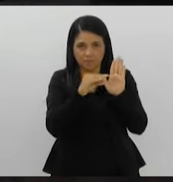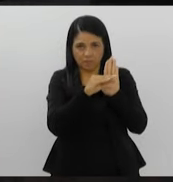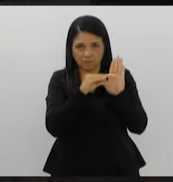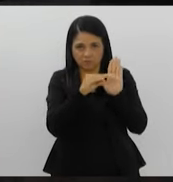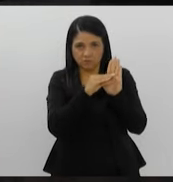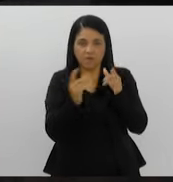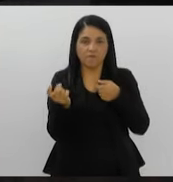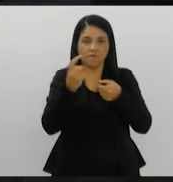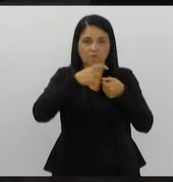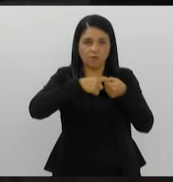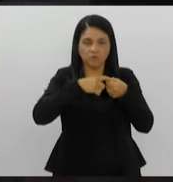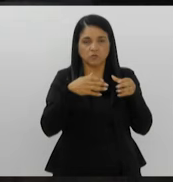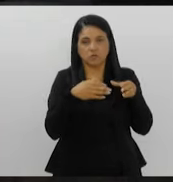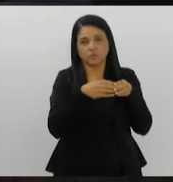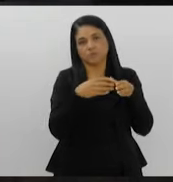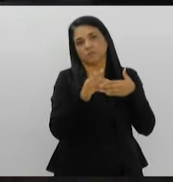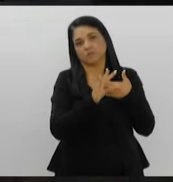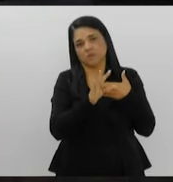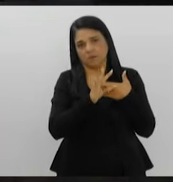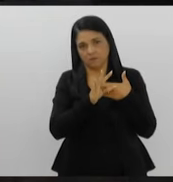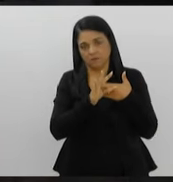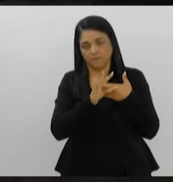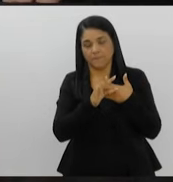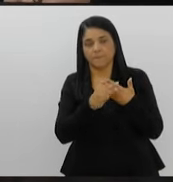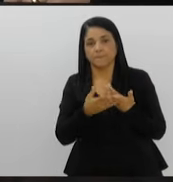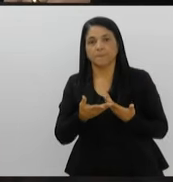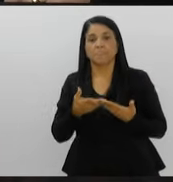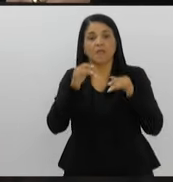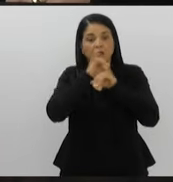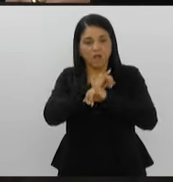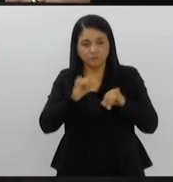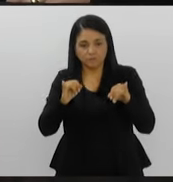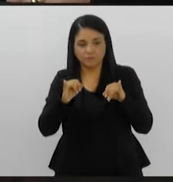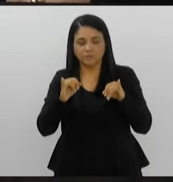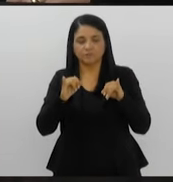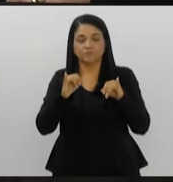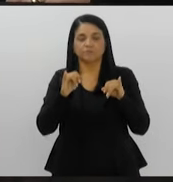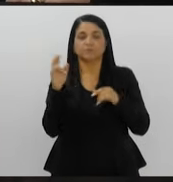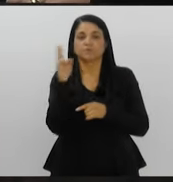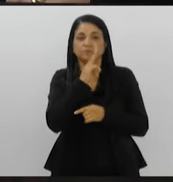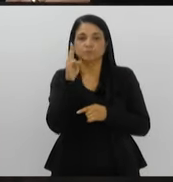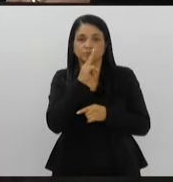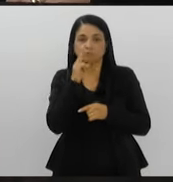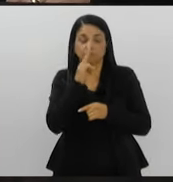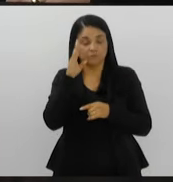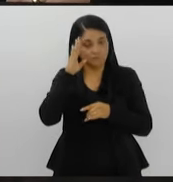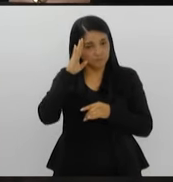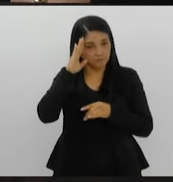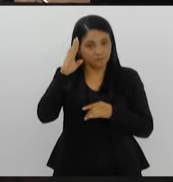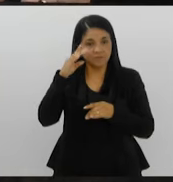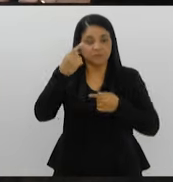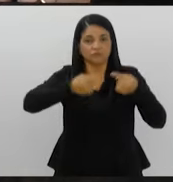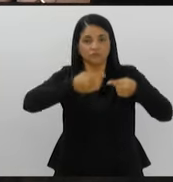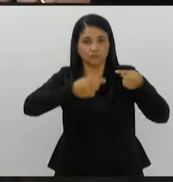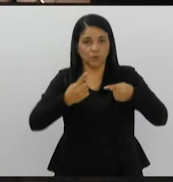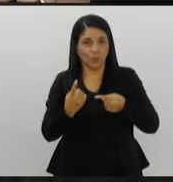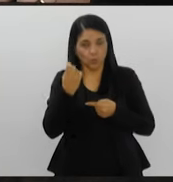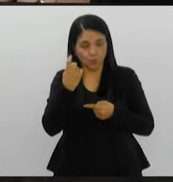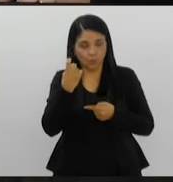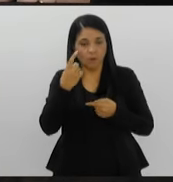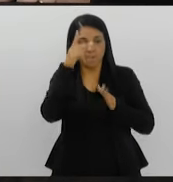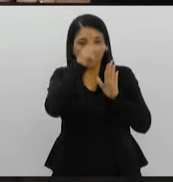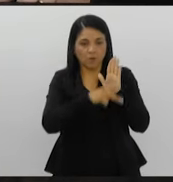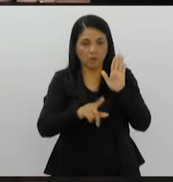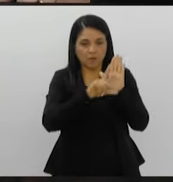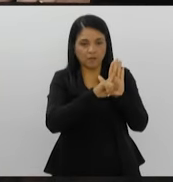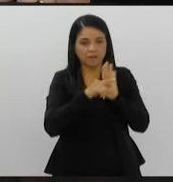e retorna às comissões técnicas. Anuncio, em regime de prioridade em discussão única, projeto